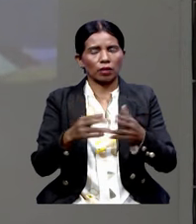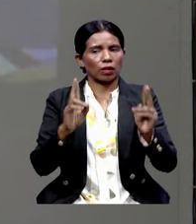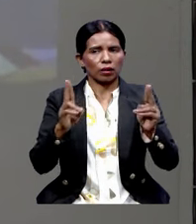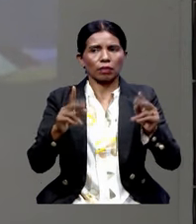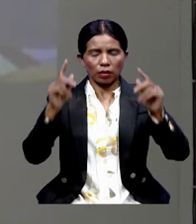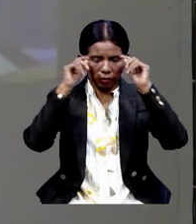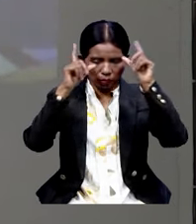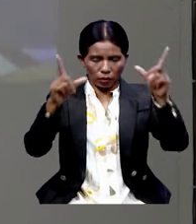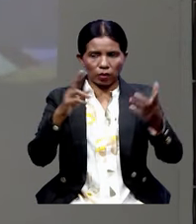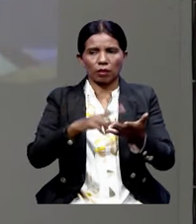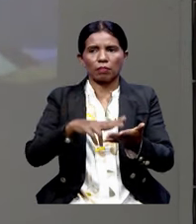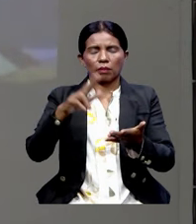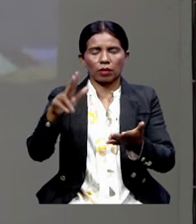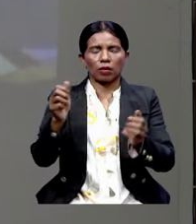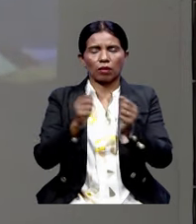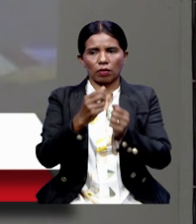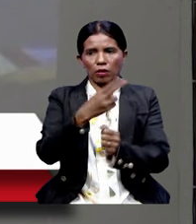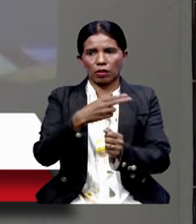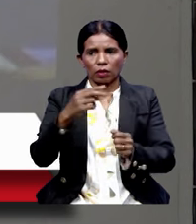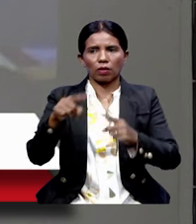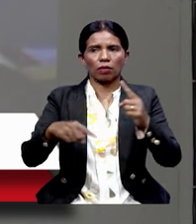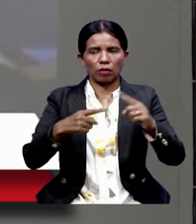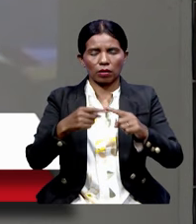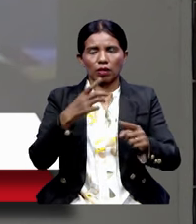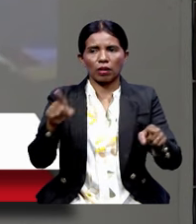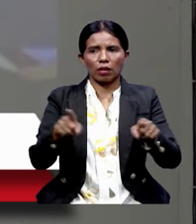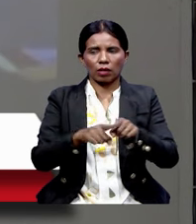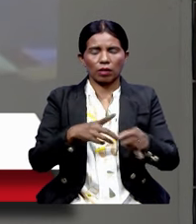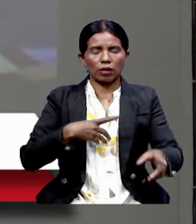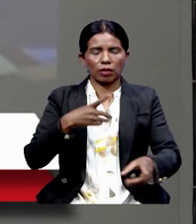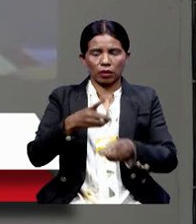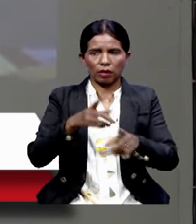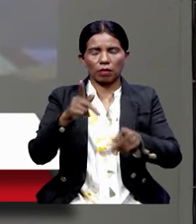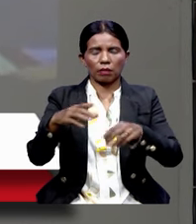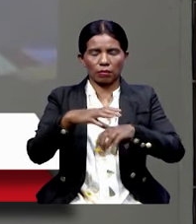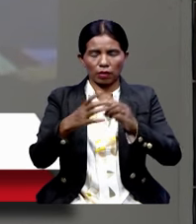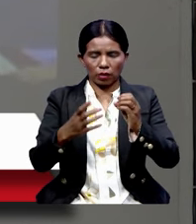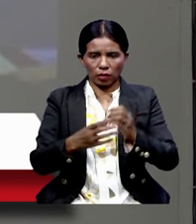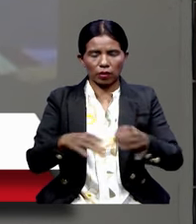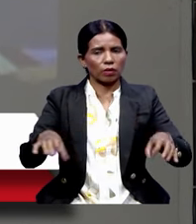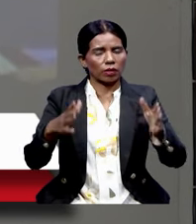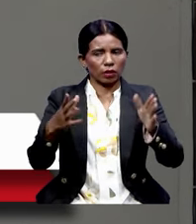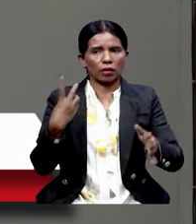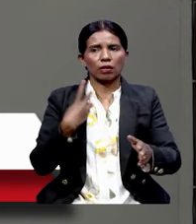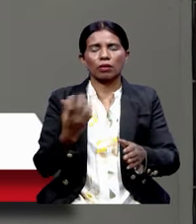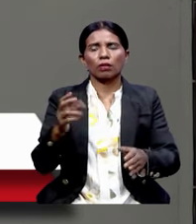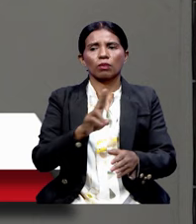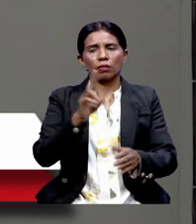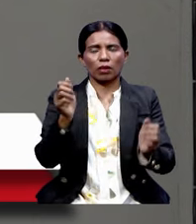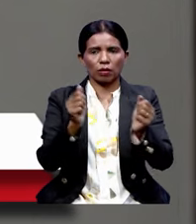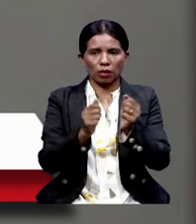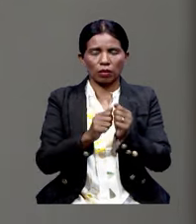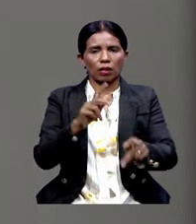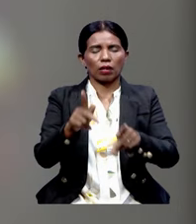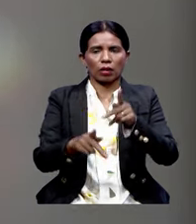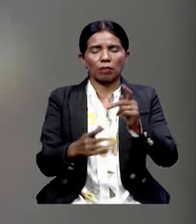Timor Leste atu aprova acordo Indonesia banhira questão sira hanesan direito povo barai recurso sira nebe durante nesse usa mutu entre